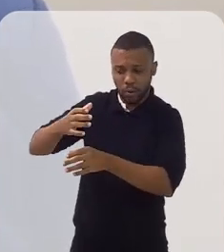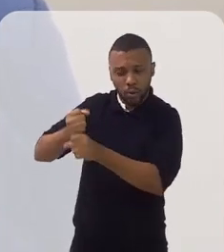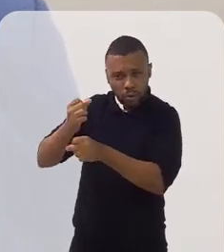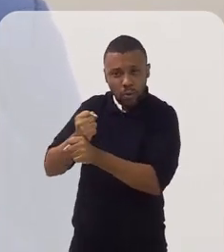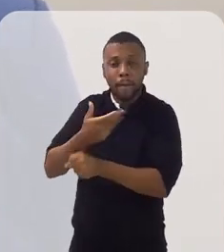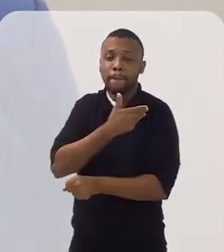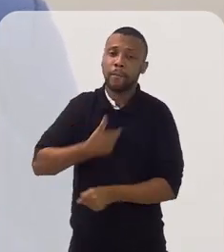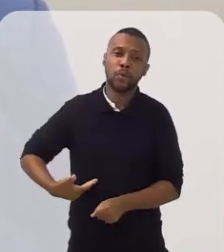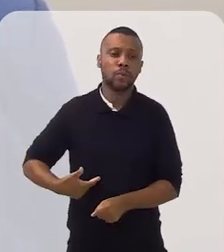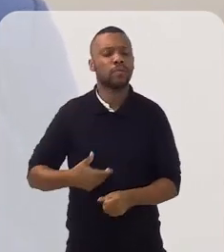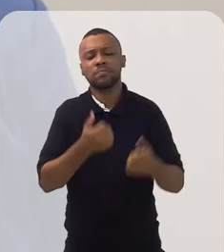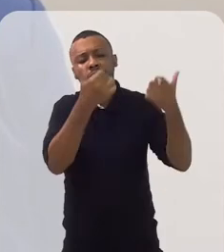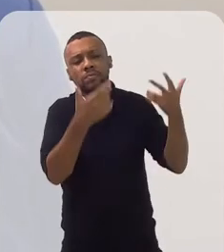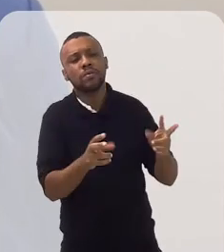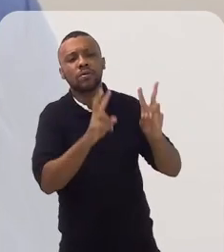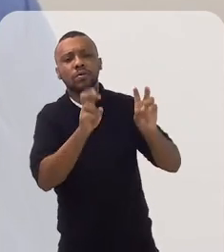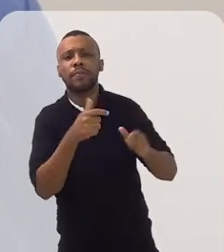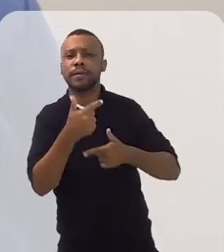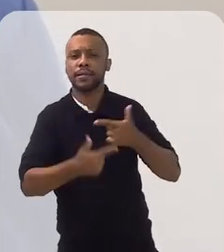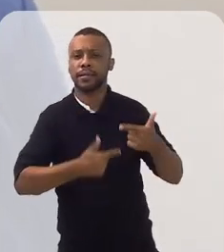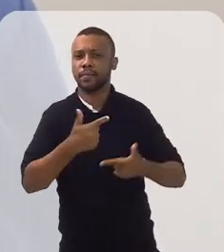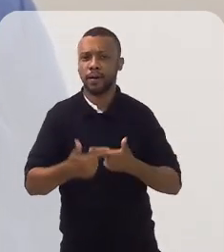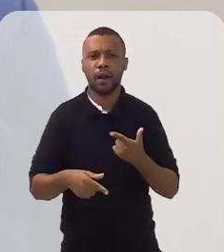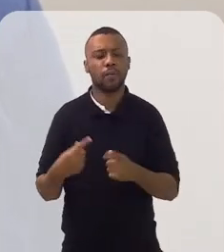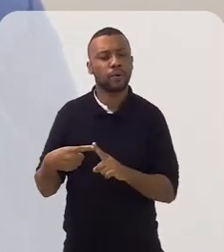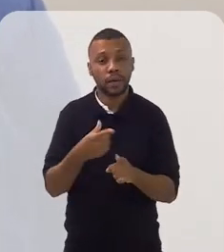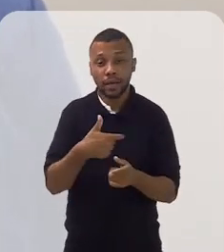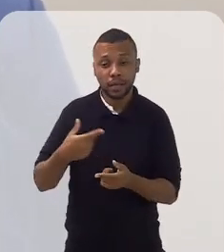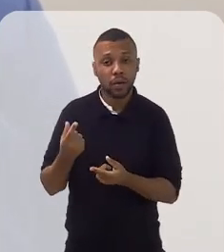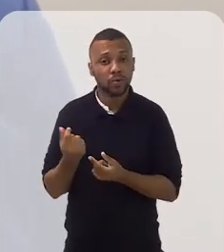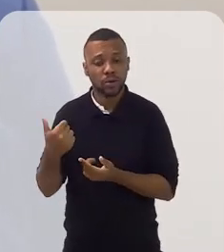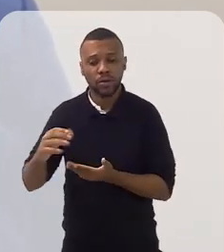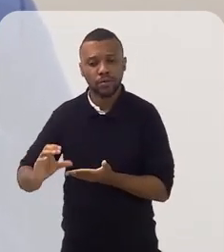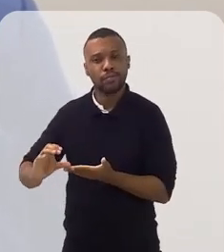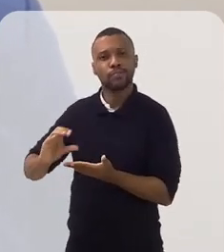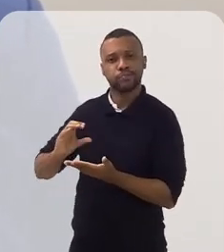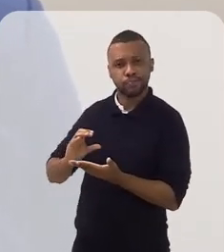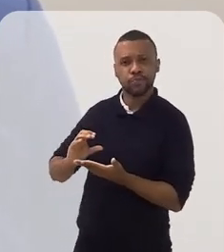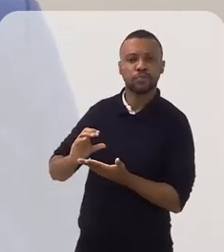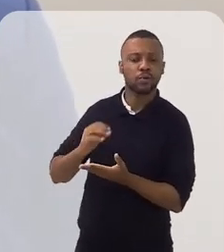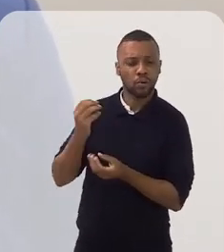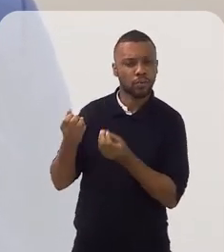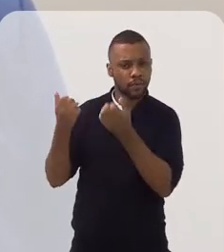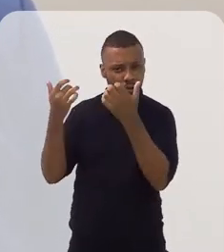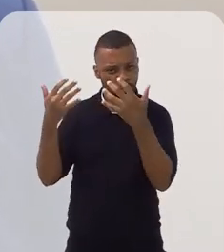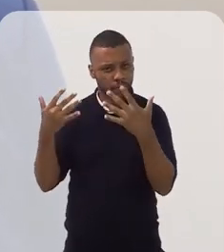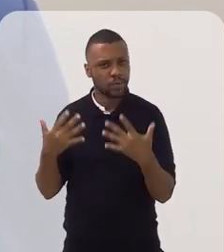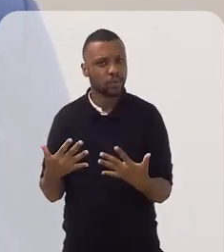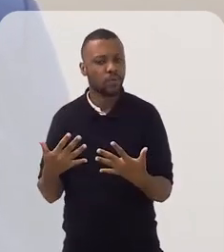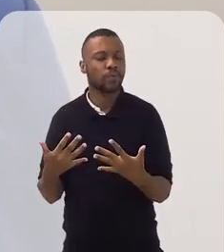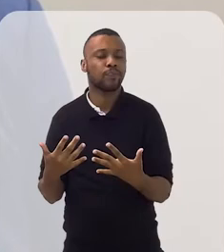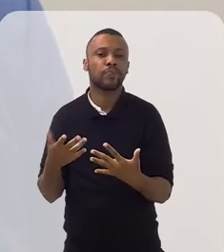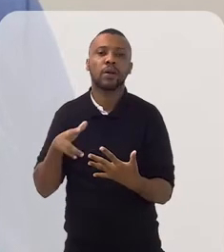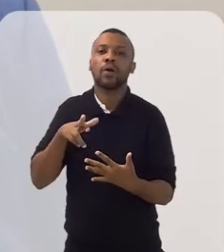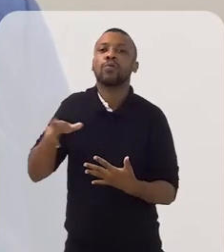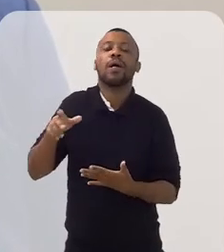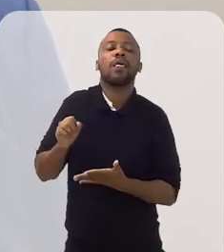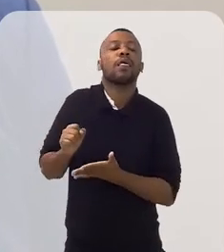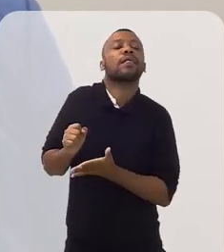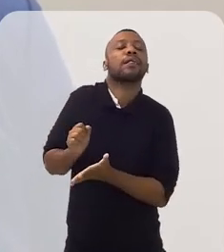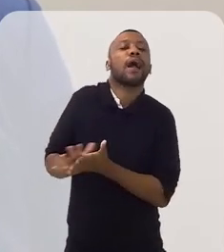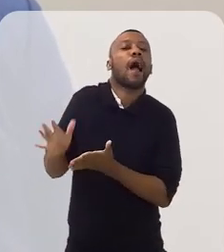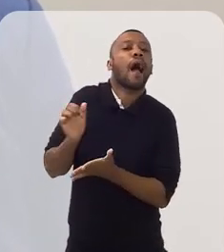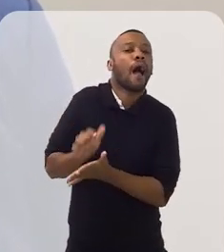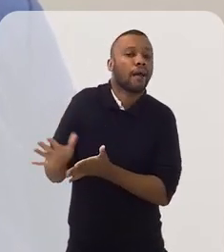processo. Que você falasse um pouquinho sobre esse trabalho, porque é um dinheiro que entra, como você disse, né? não é gasto